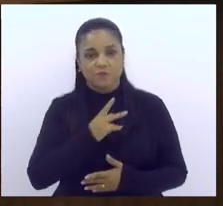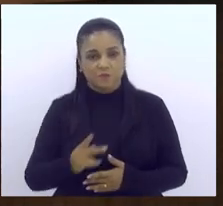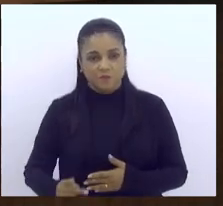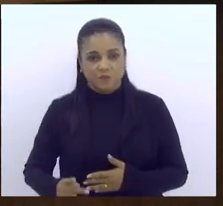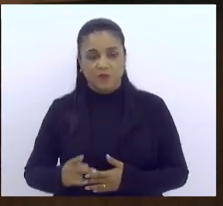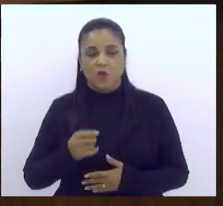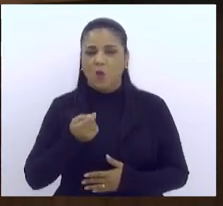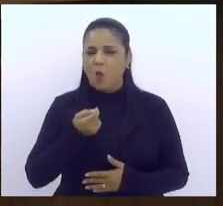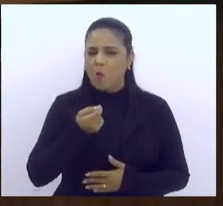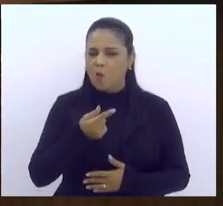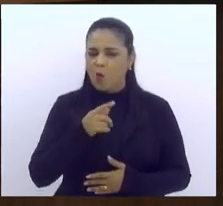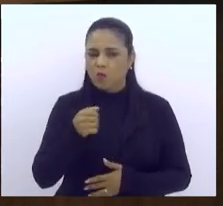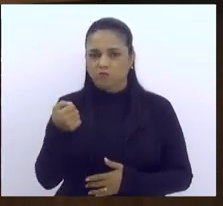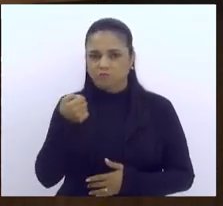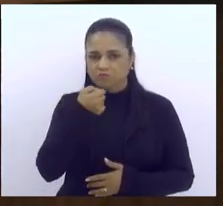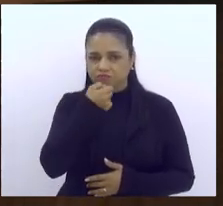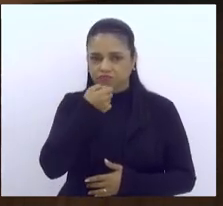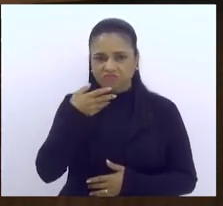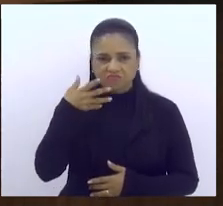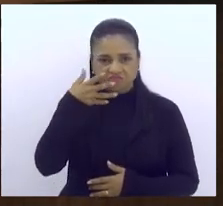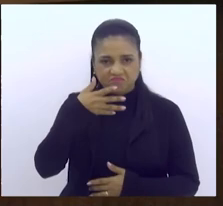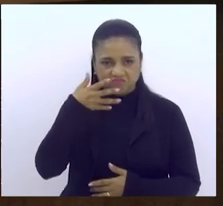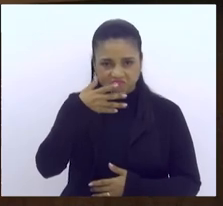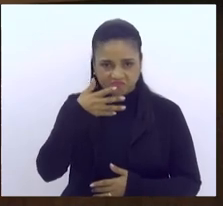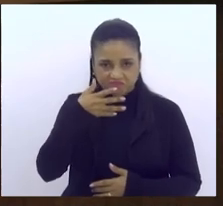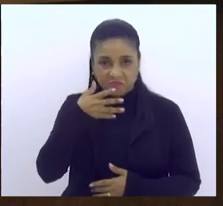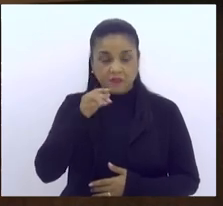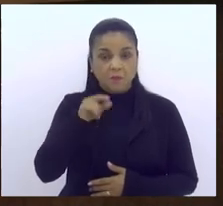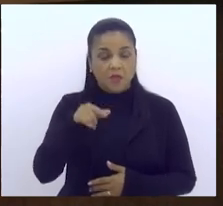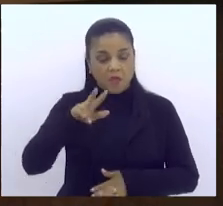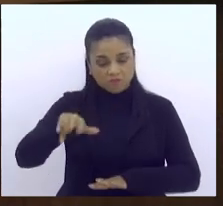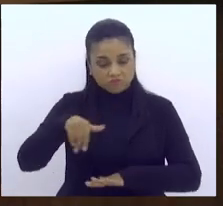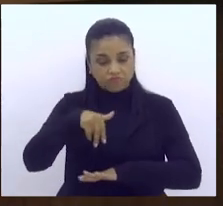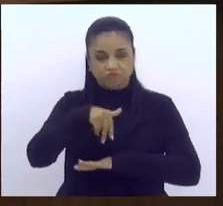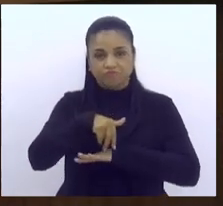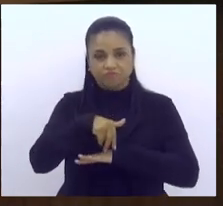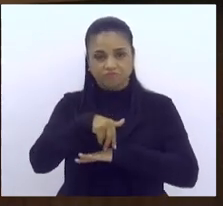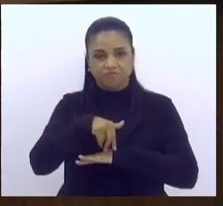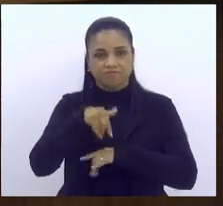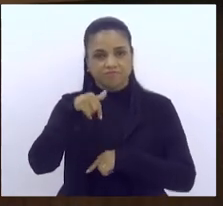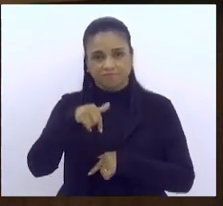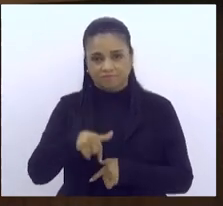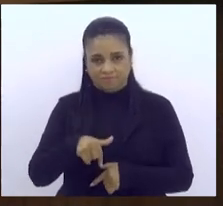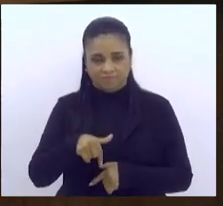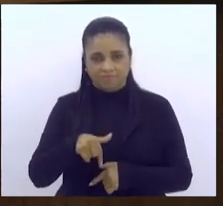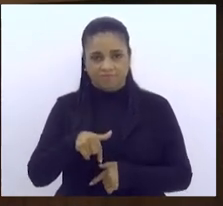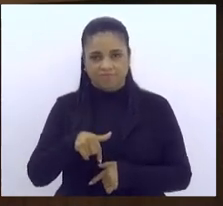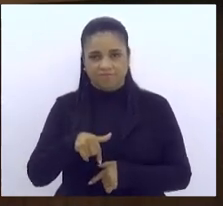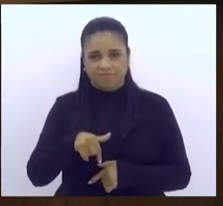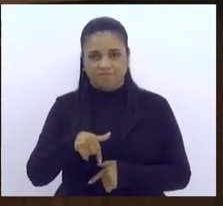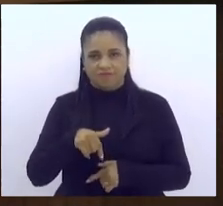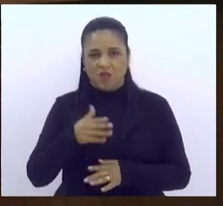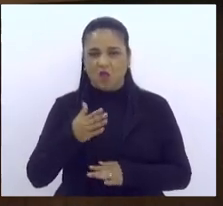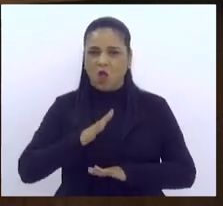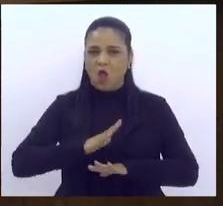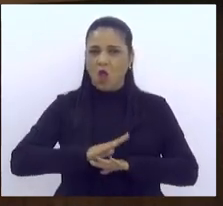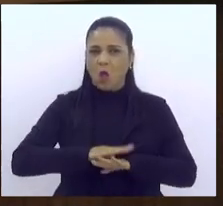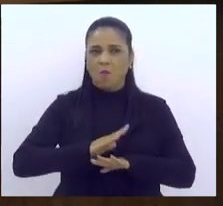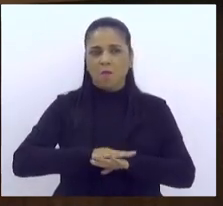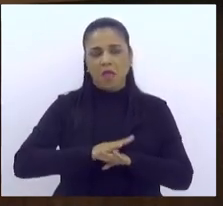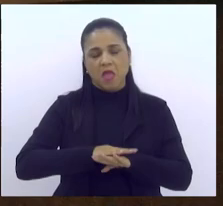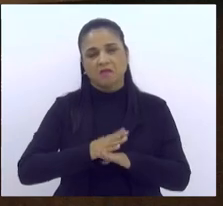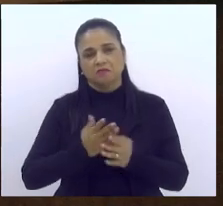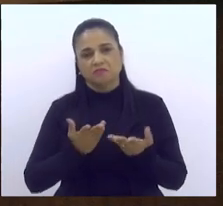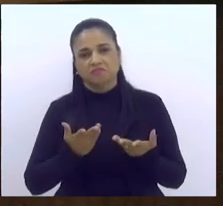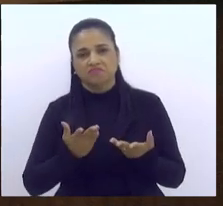vezes eu uso esse microfone aqui. Mas eu não venho aqui, né, porque o momento que a gente vive